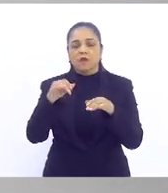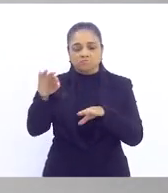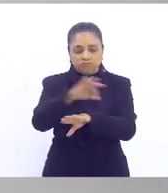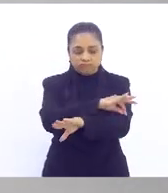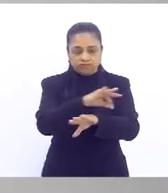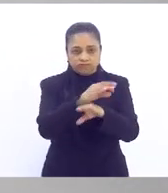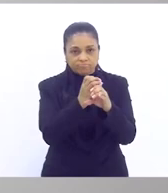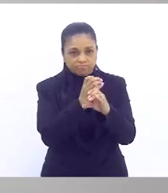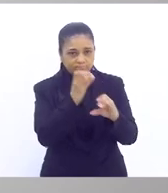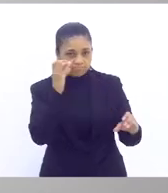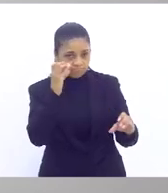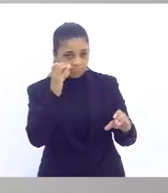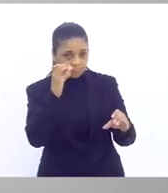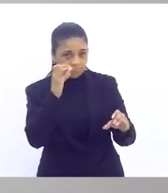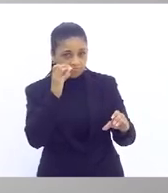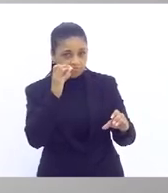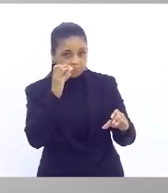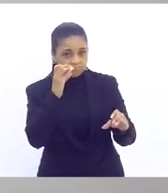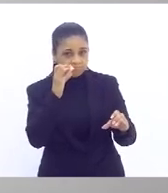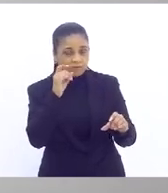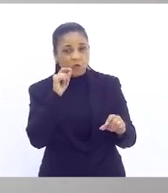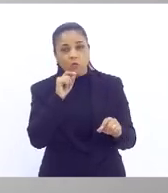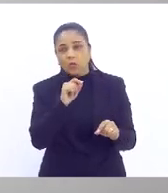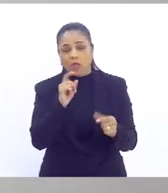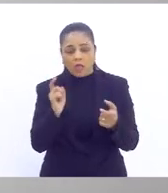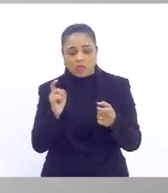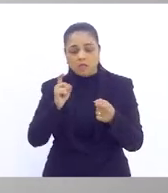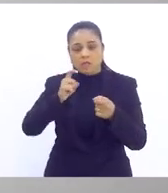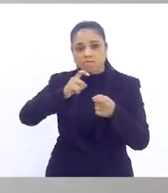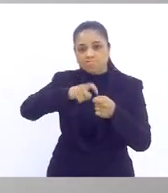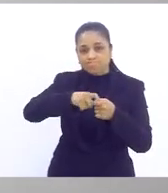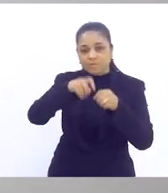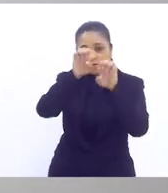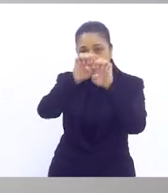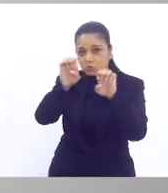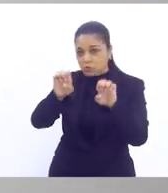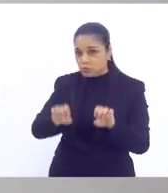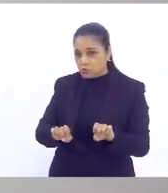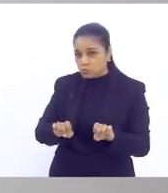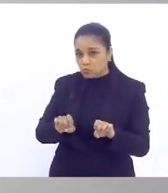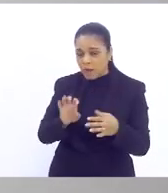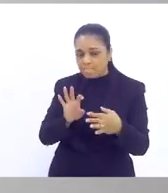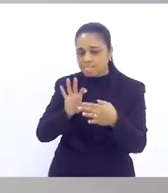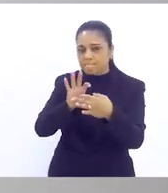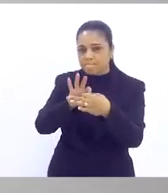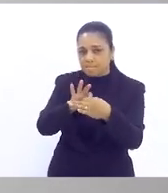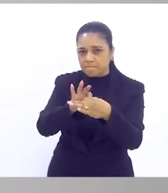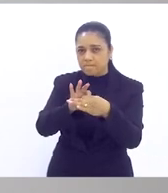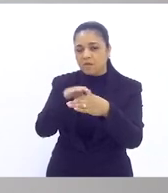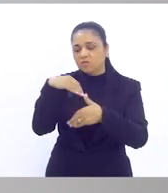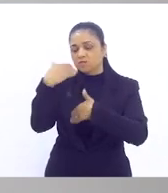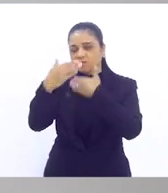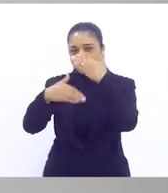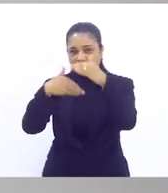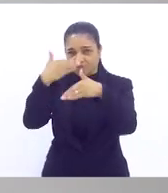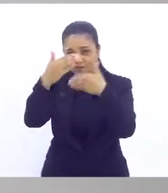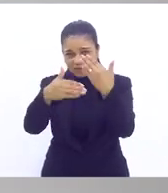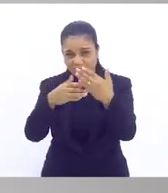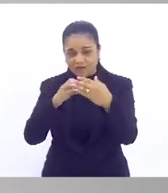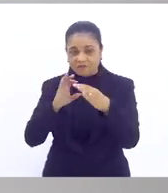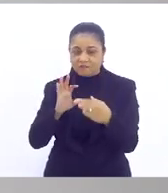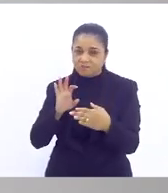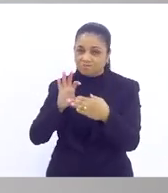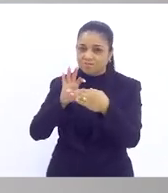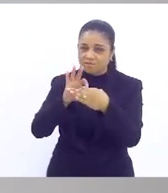engenharia arquitetura tá ligada ao gancho da infraestrutura tá ligado ao gancho do desenvolvimento da